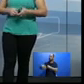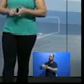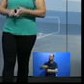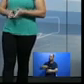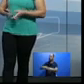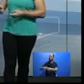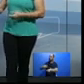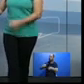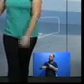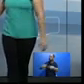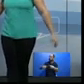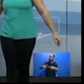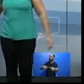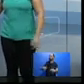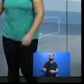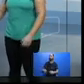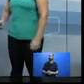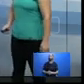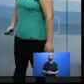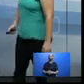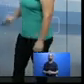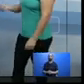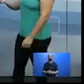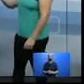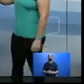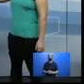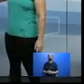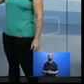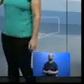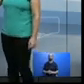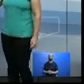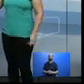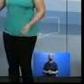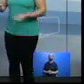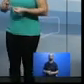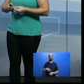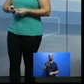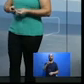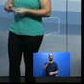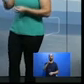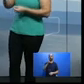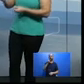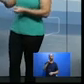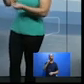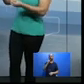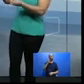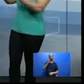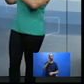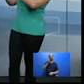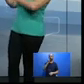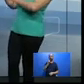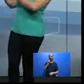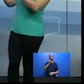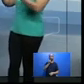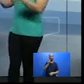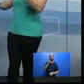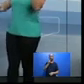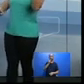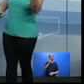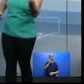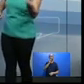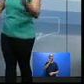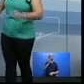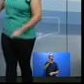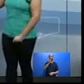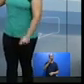Hereditárias, certo? O Tratado de Tordesilhas foi um tratado celebrado entre Portugal e Espanha, que nós